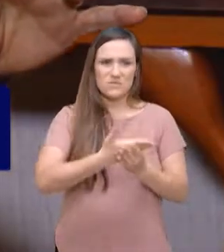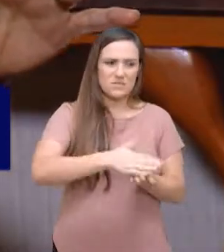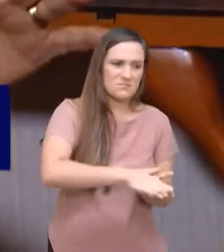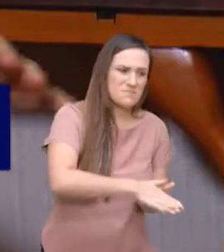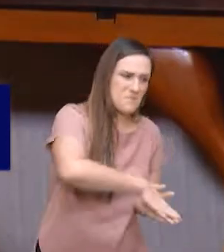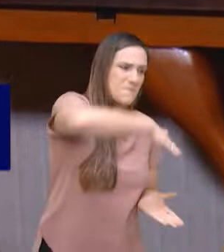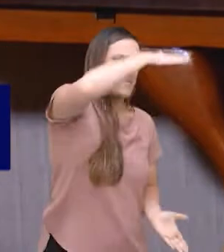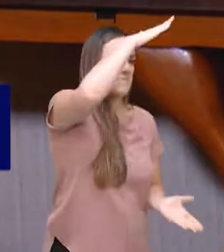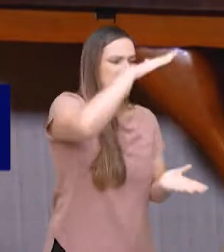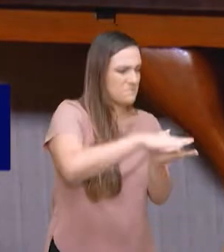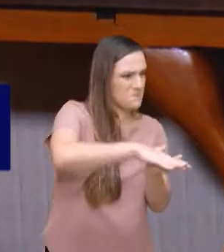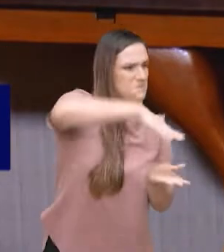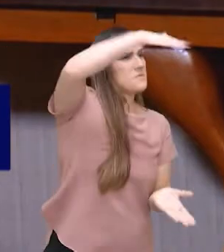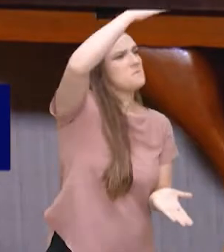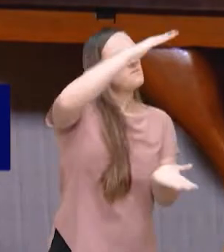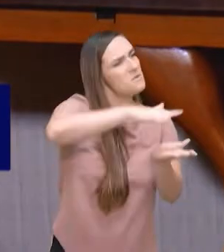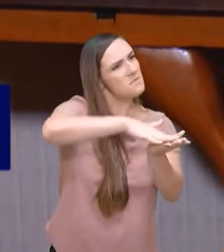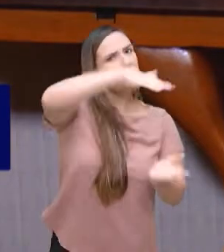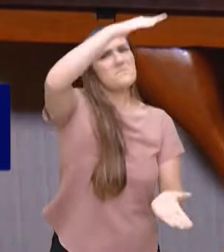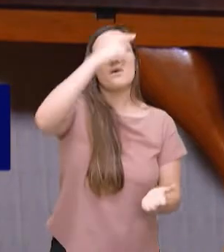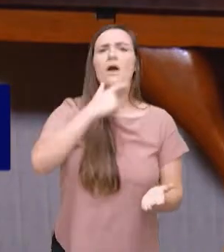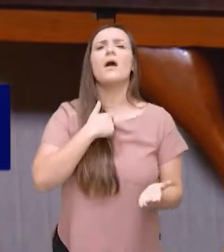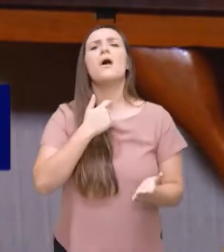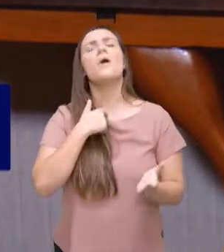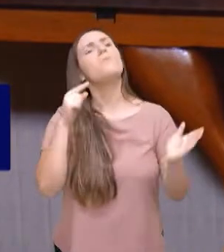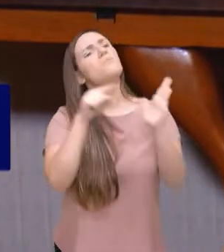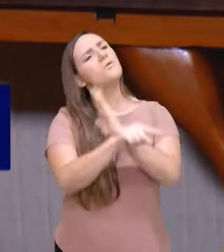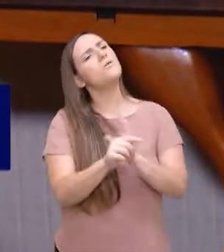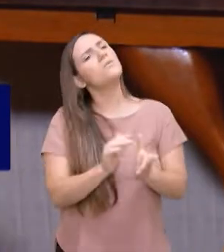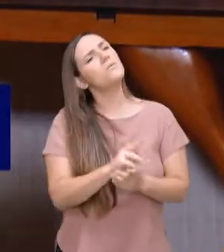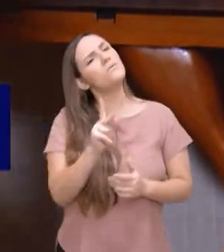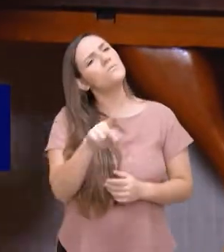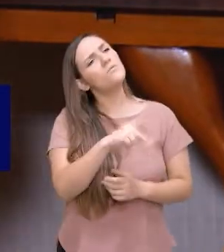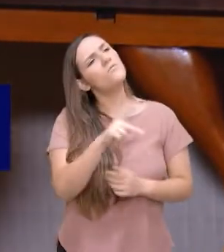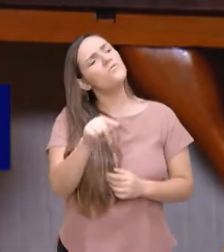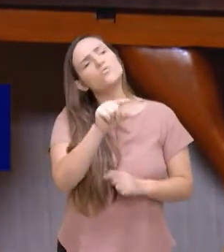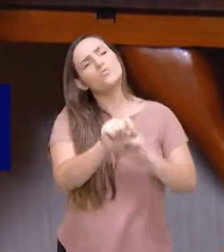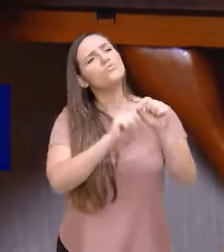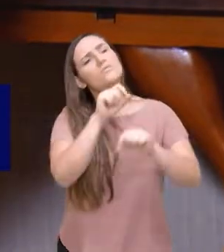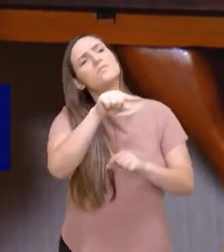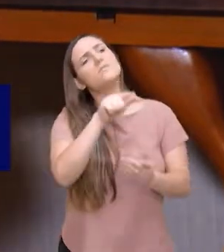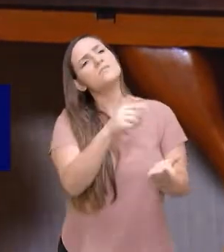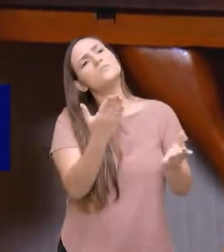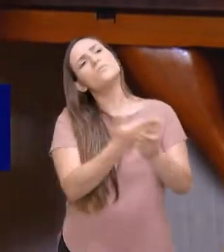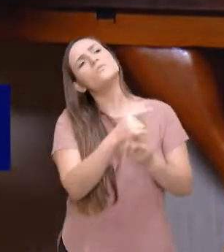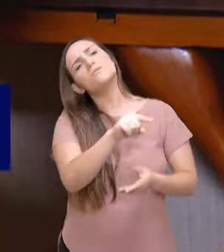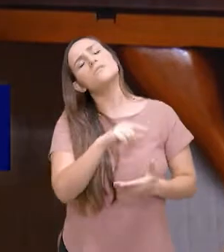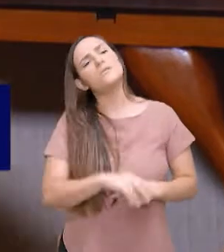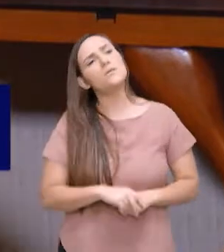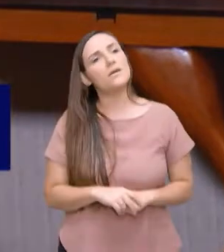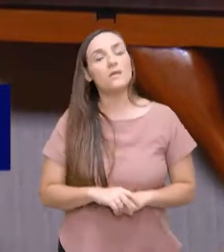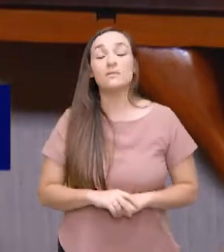processos. Eu perguntei para ela: professora, e esses processos aí, o que é?